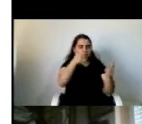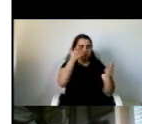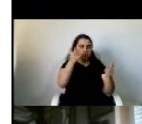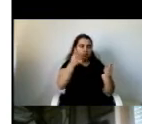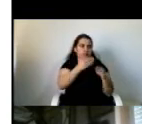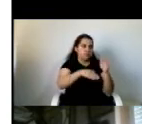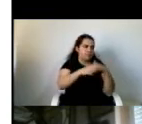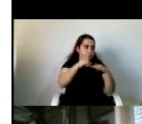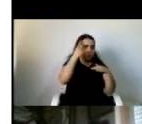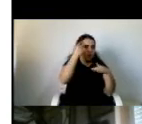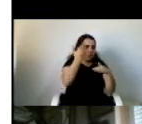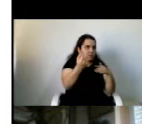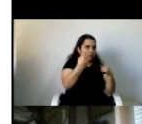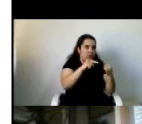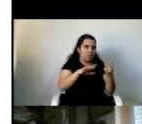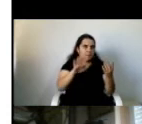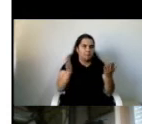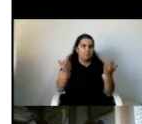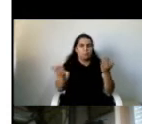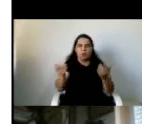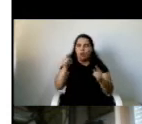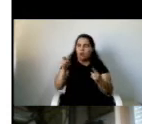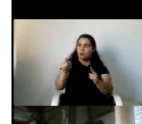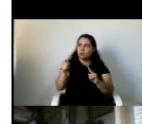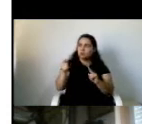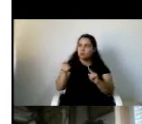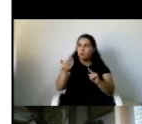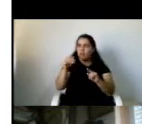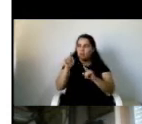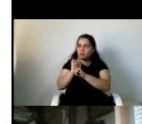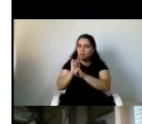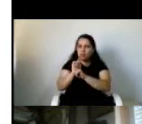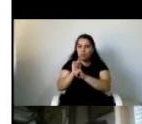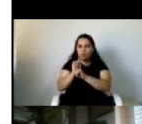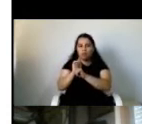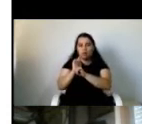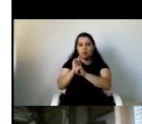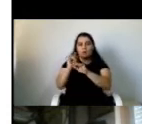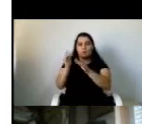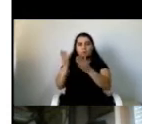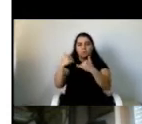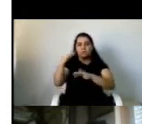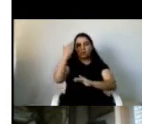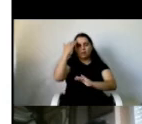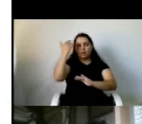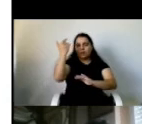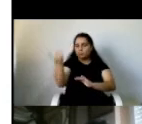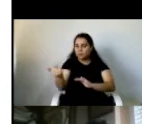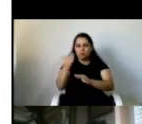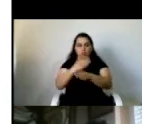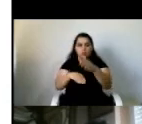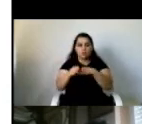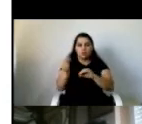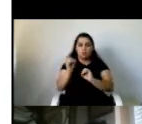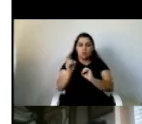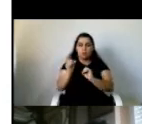acham que essas pessoas realizam mais coisas, fazem mais coisas do que elas. E porquê? porque